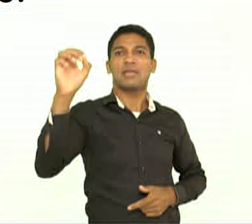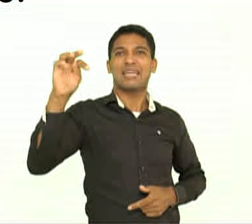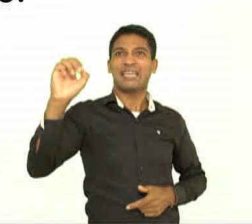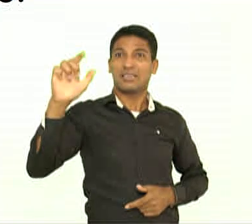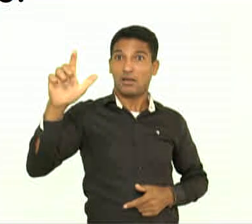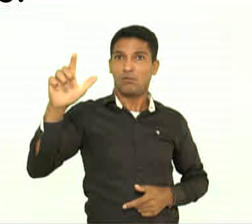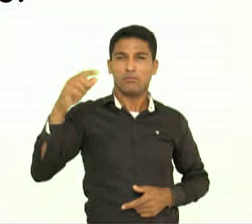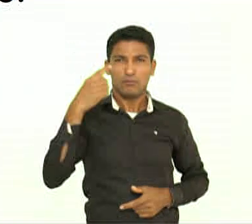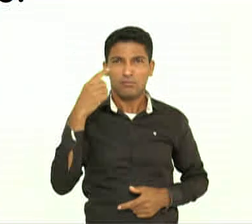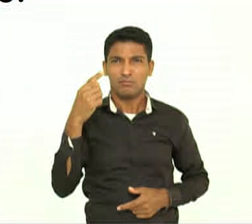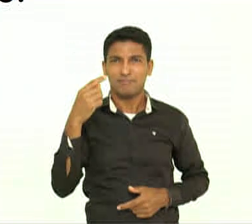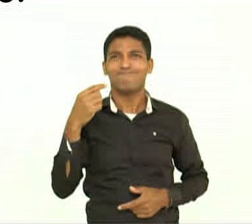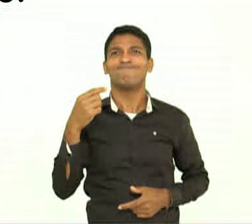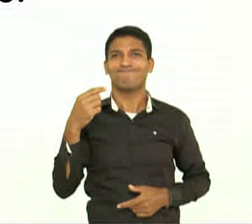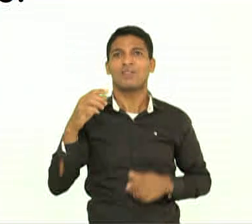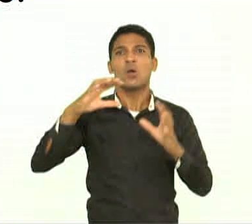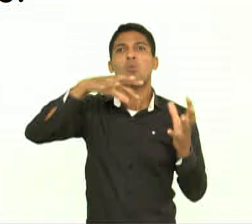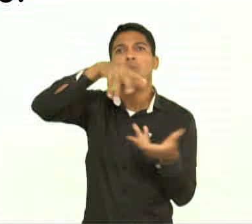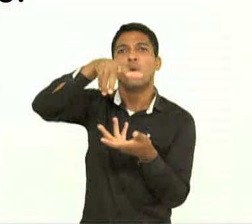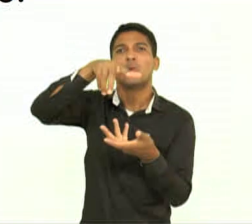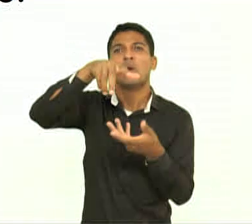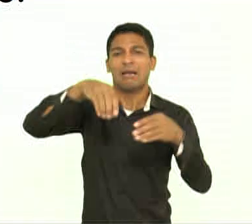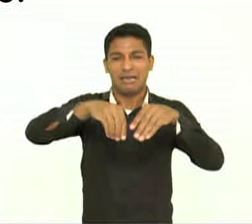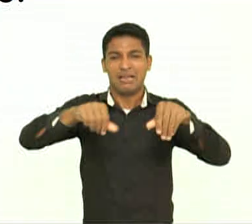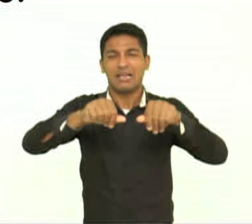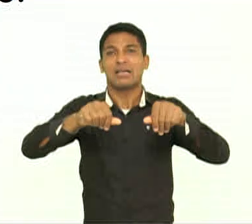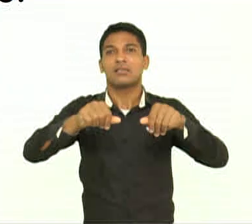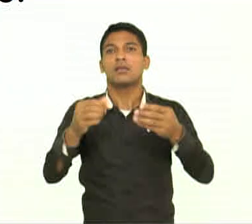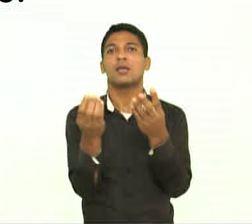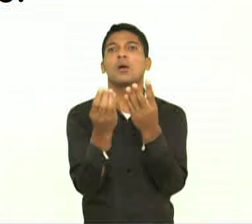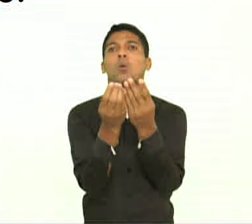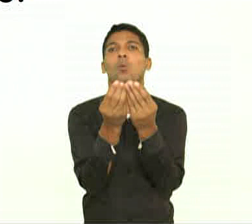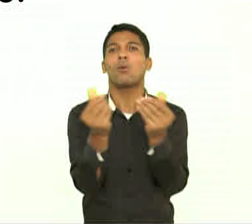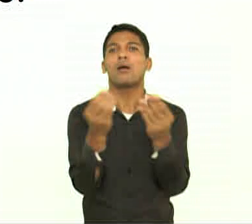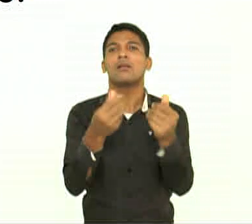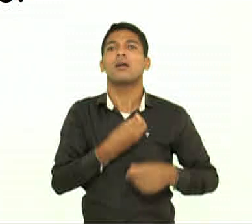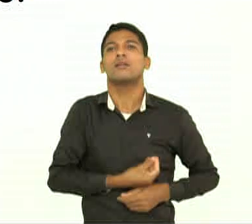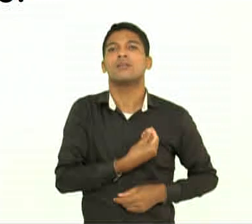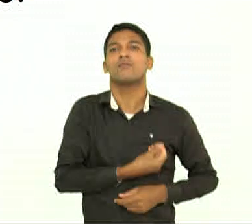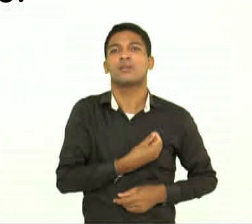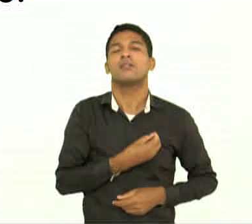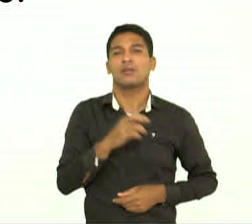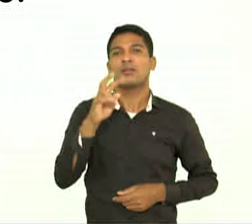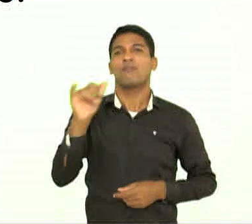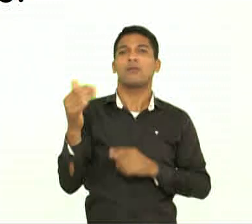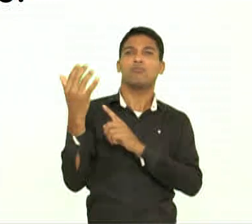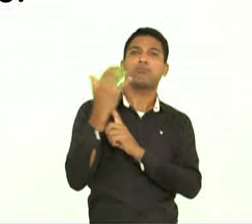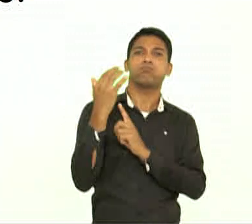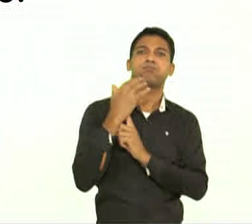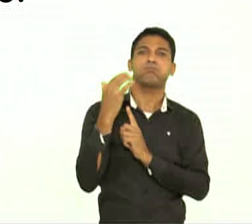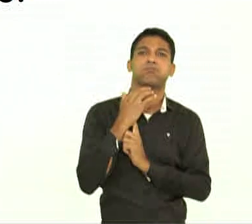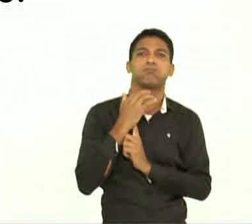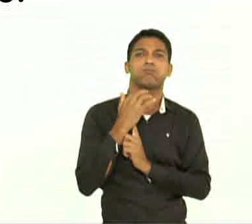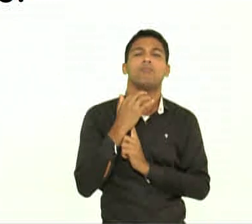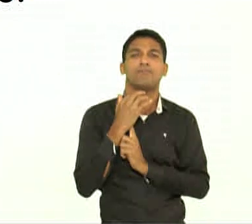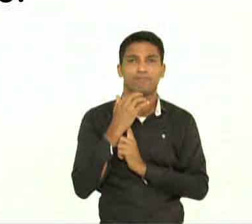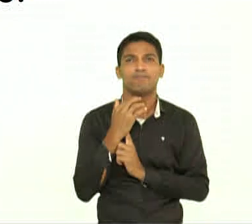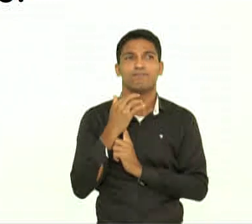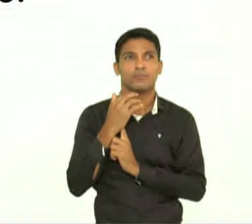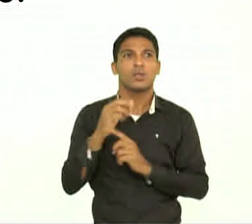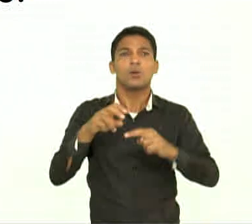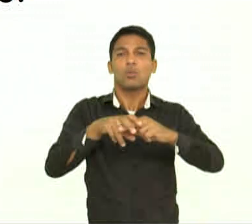de vida na Terra. Então, qualquer crise ambiental vai interferir diretamente na nossa qualidade de vida.